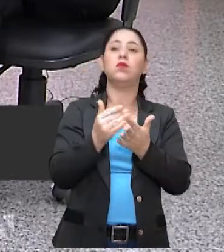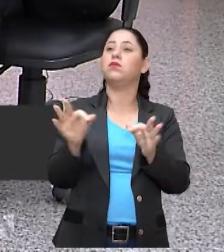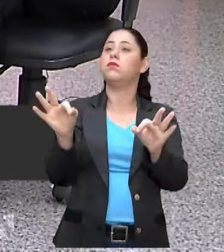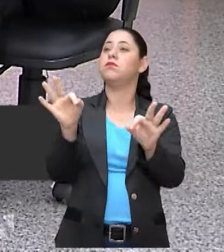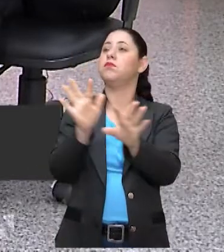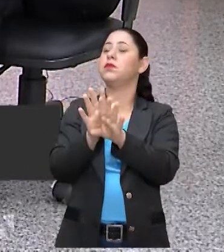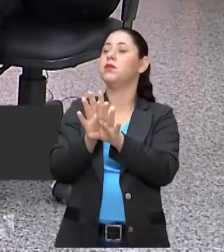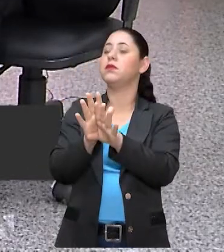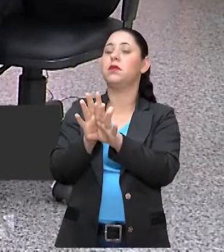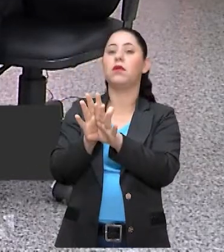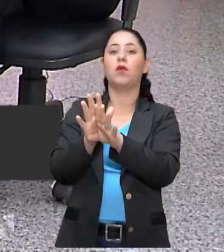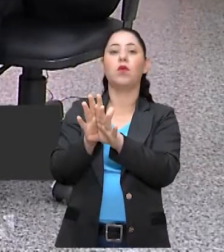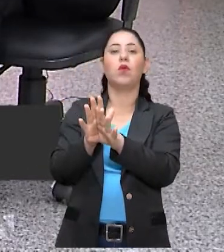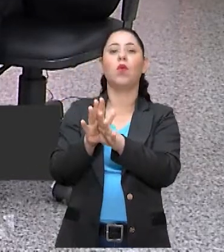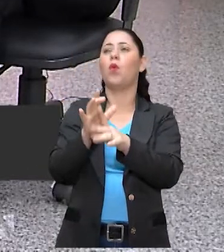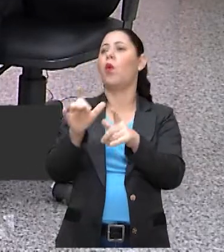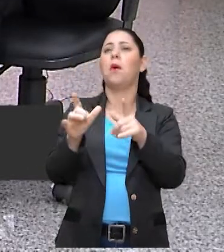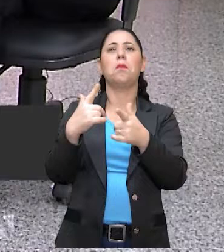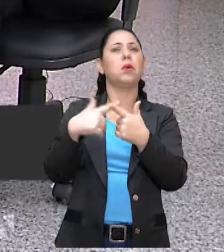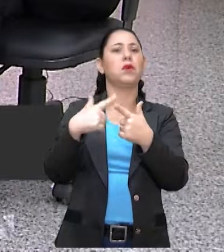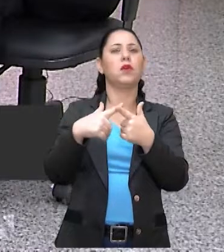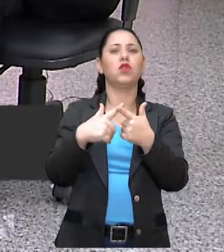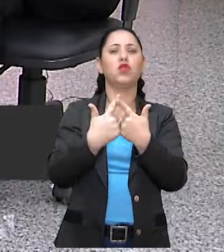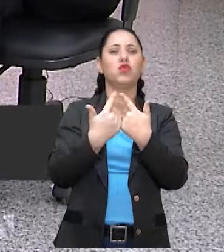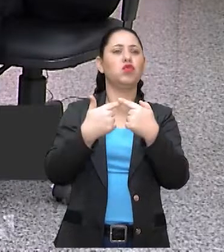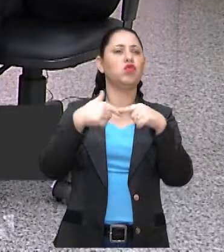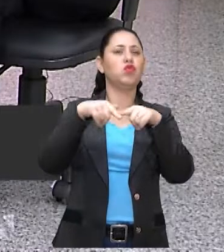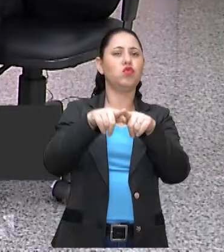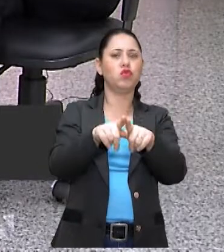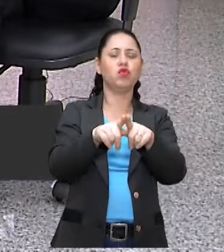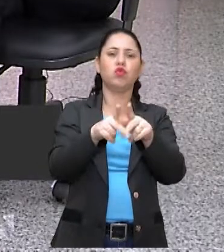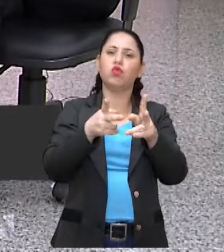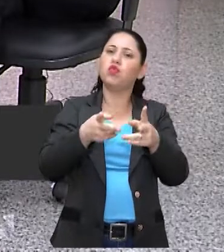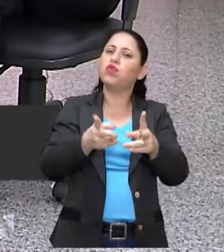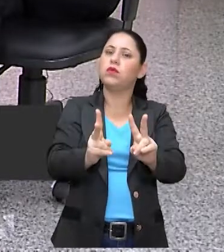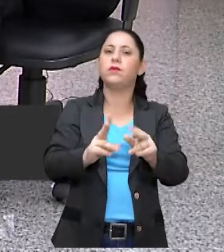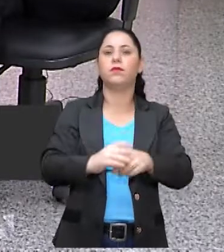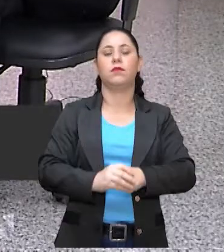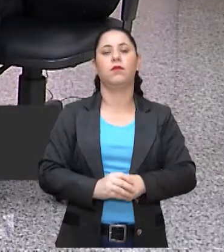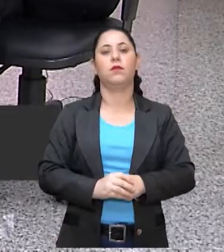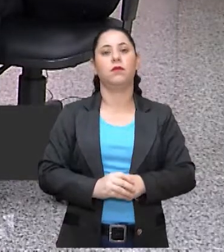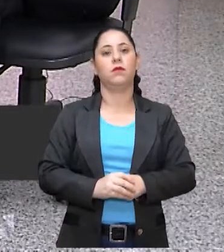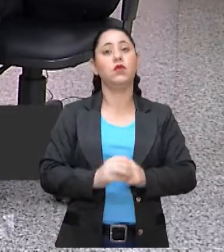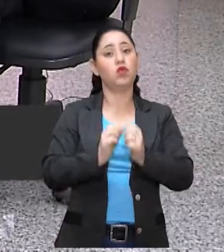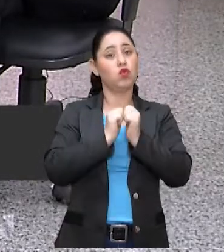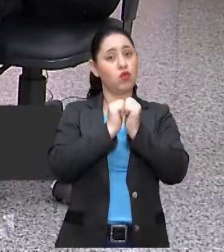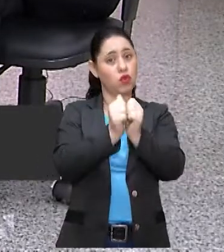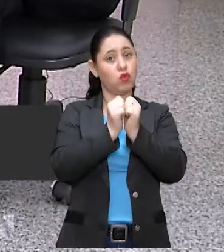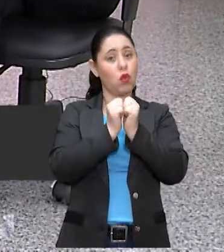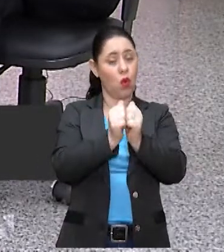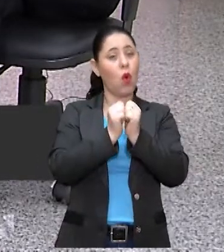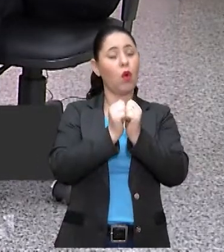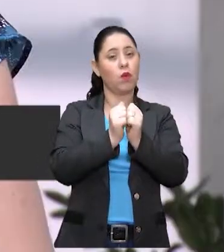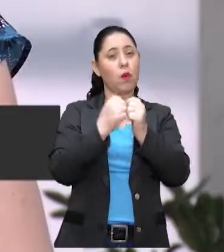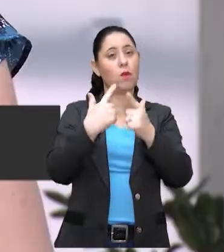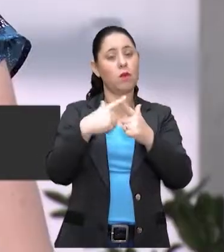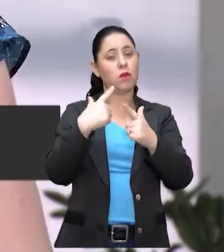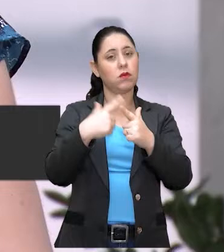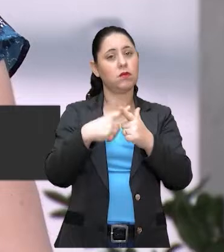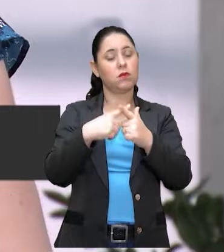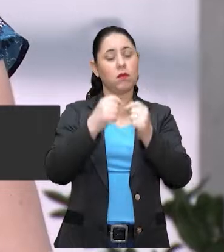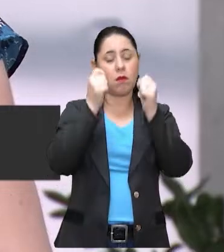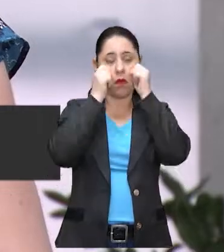começa, onde a outra termina, caminham juntas, é exatamente isso. Caminham juntas e a gente tem percebido